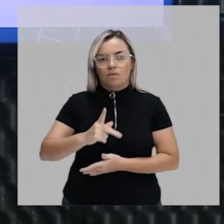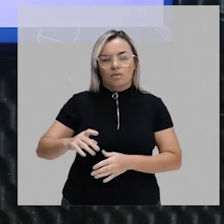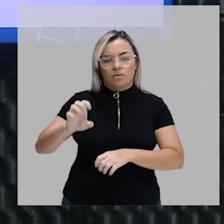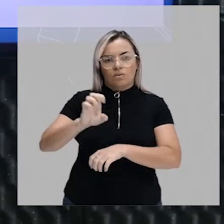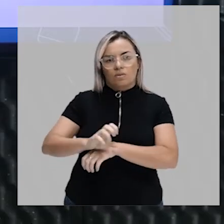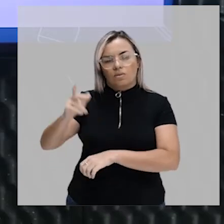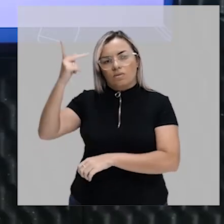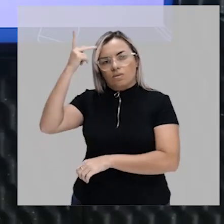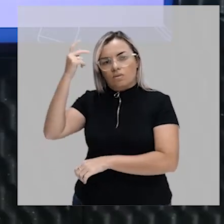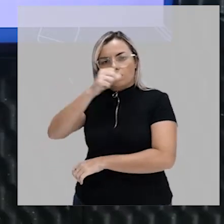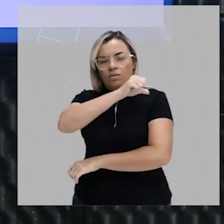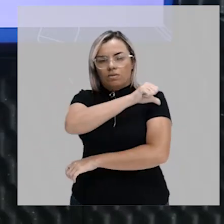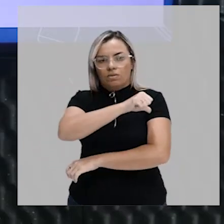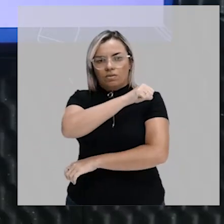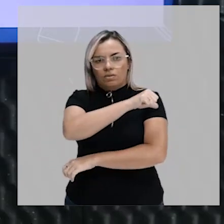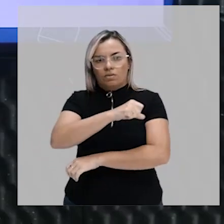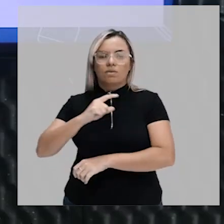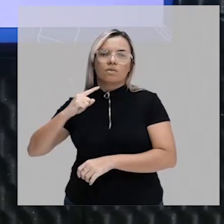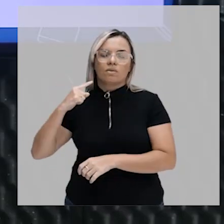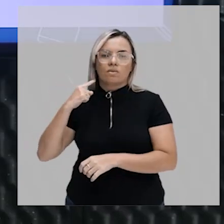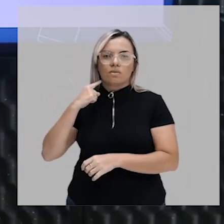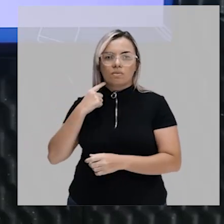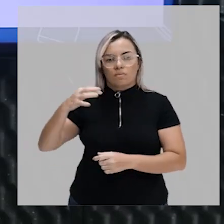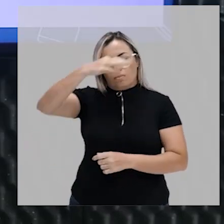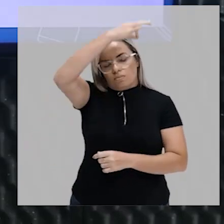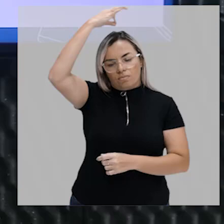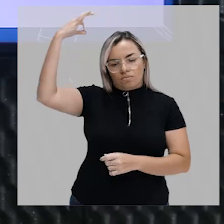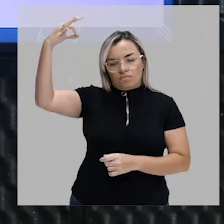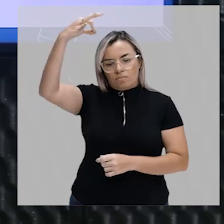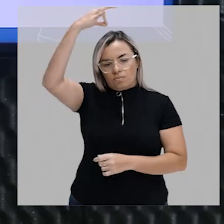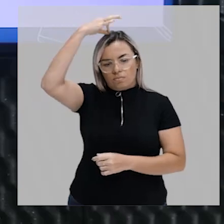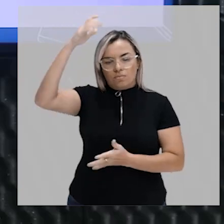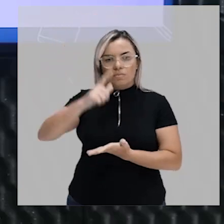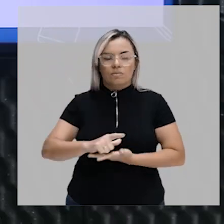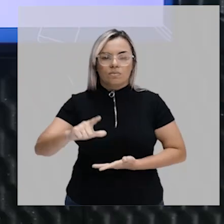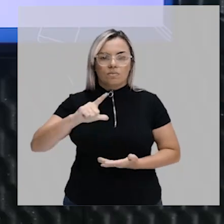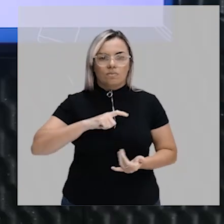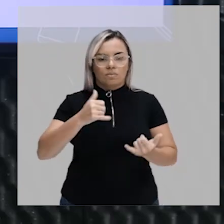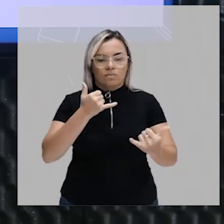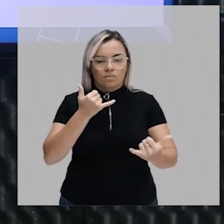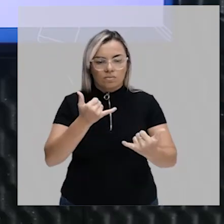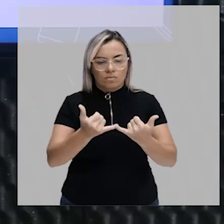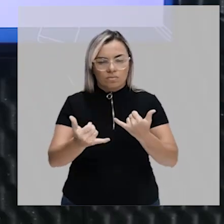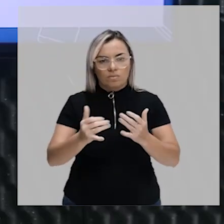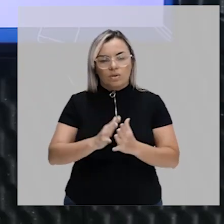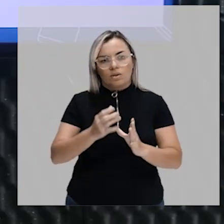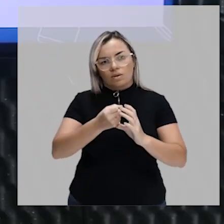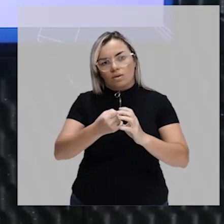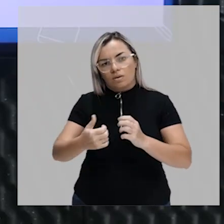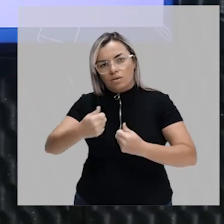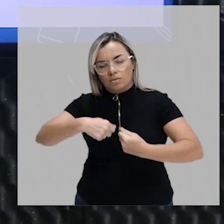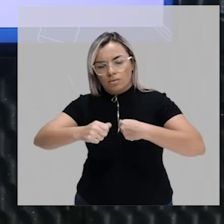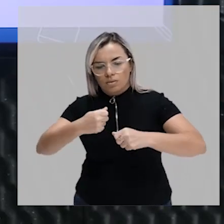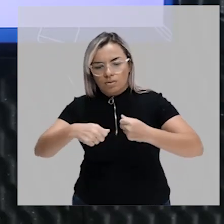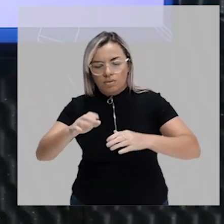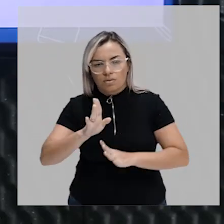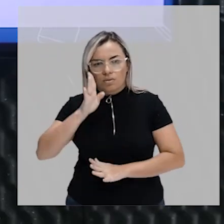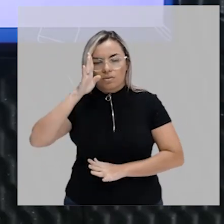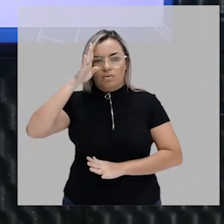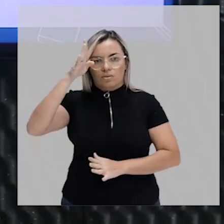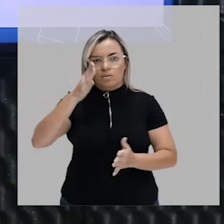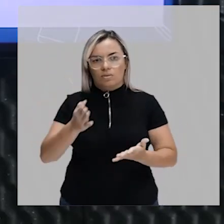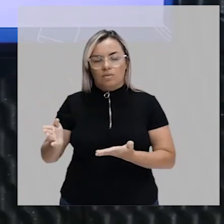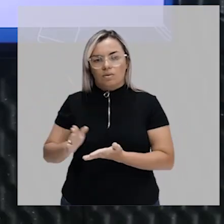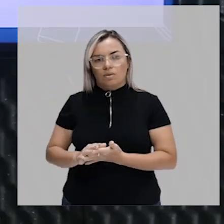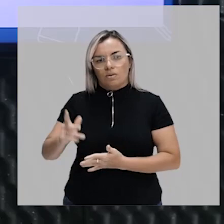Paulo, Rio de Janeiro, Minas Gerais e o Espírito Santo. Eles vão ter ali semelhanças econômicas entre eles, principalmente